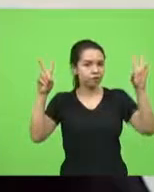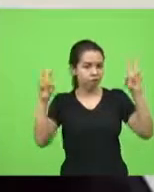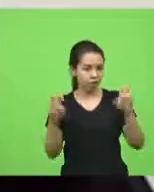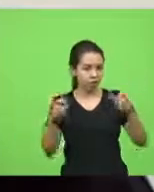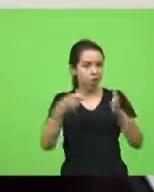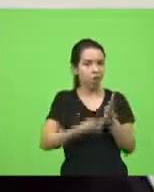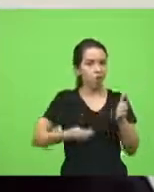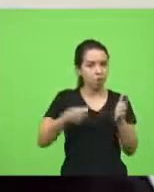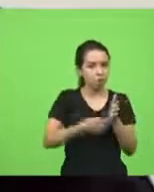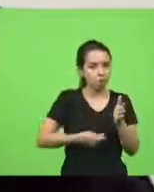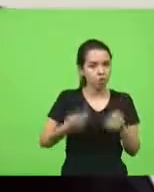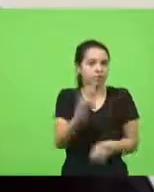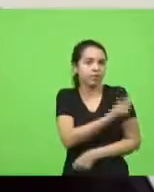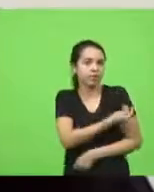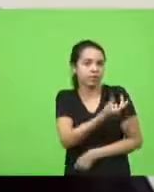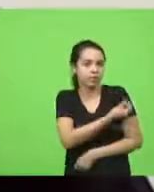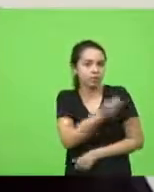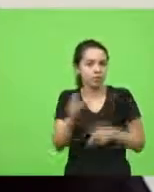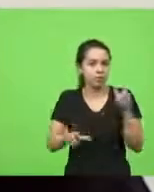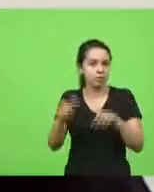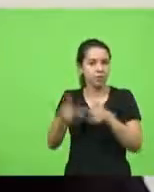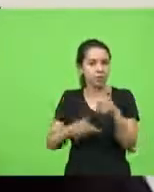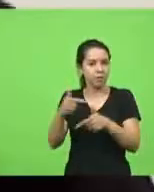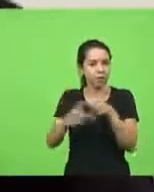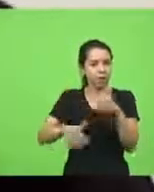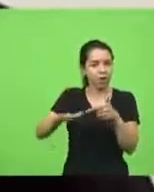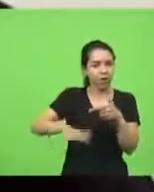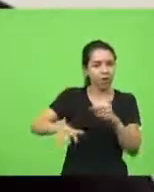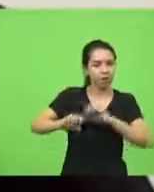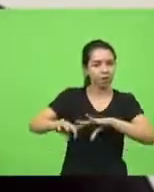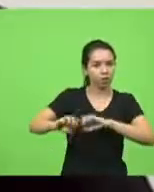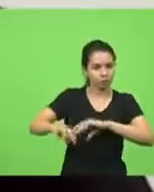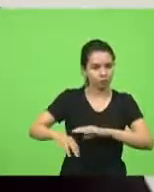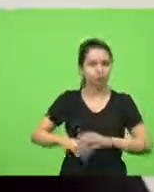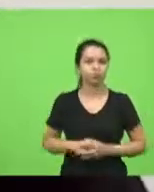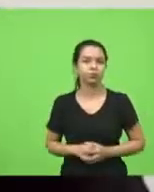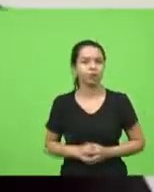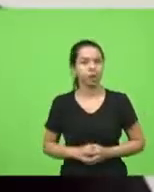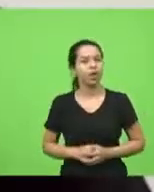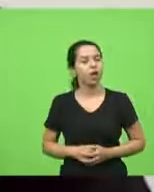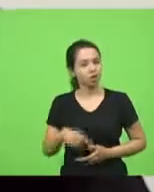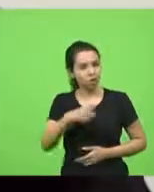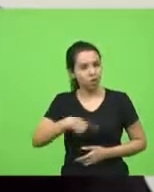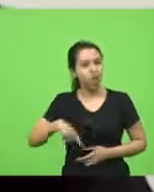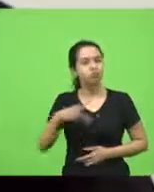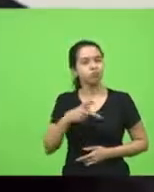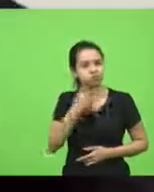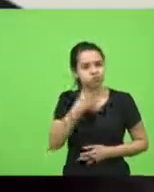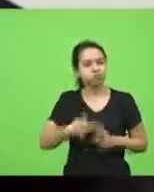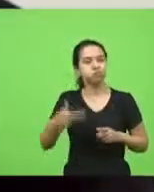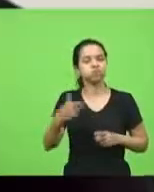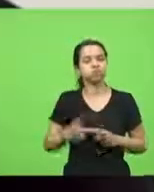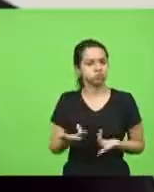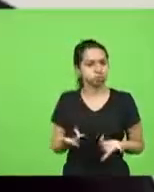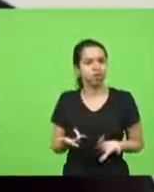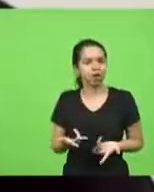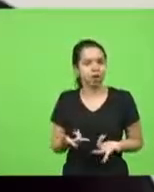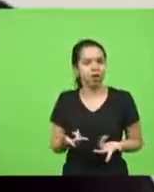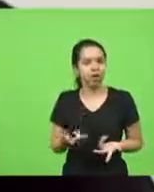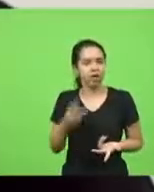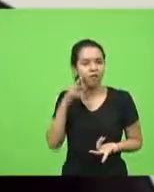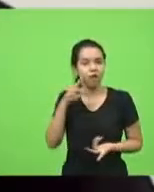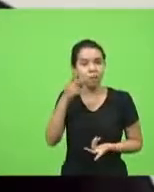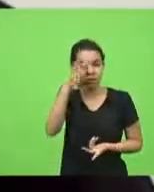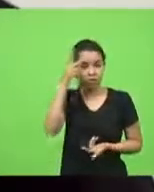vacinação dos trabalhadores em educação. Então, é uma conquista para a gente poder ter esse